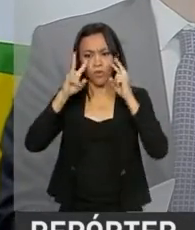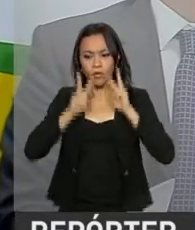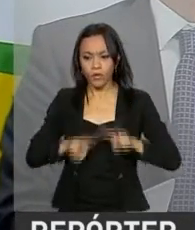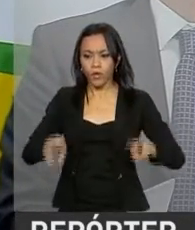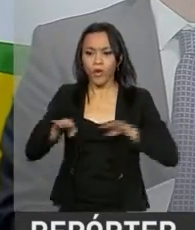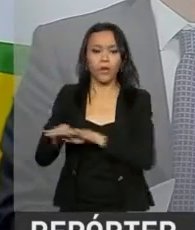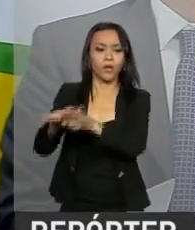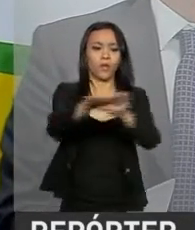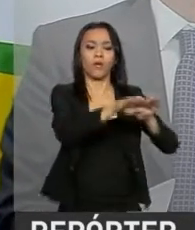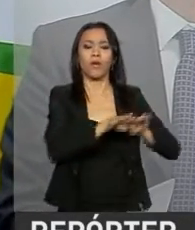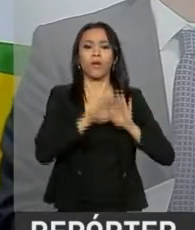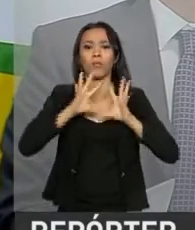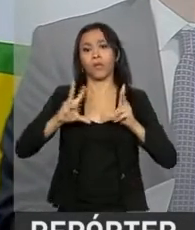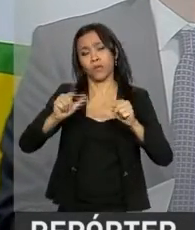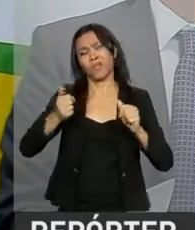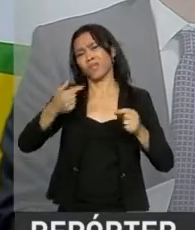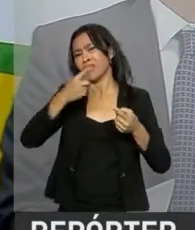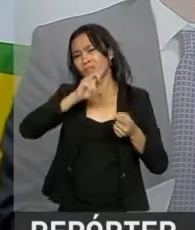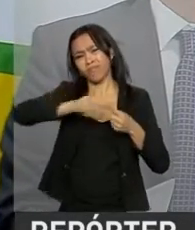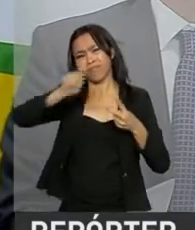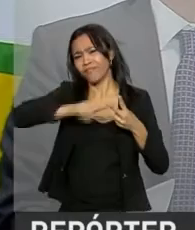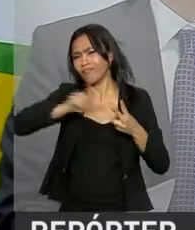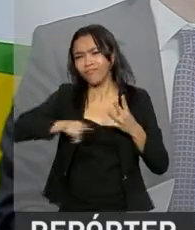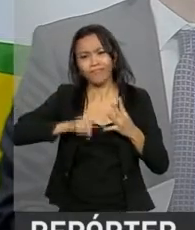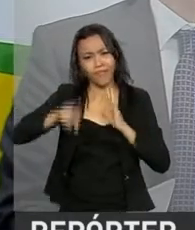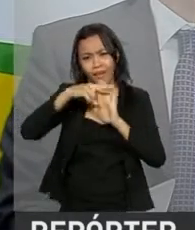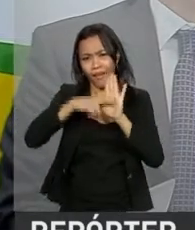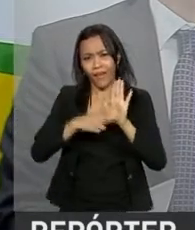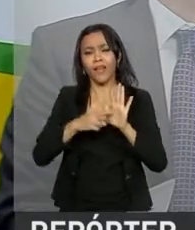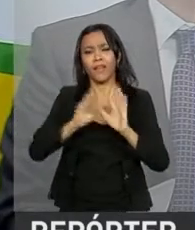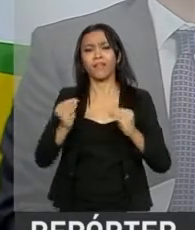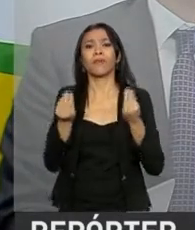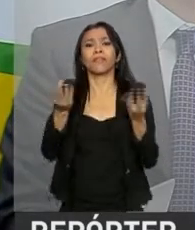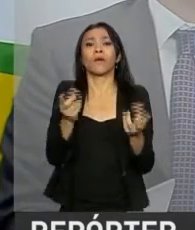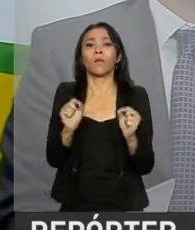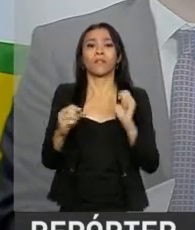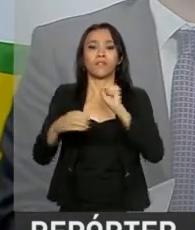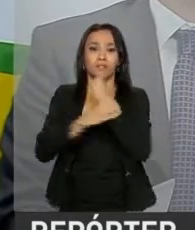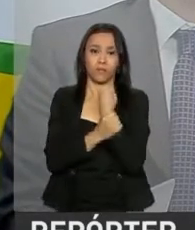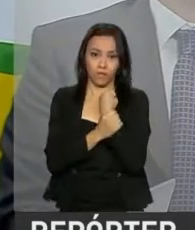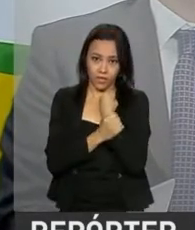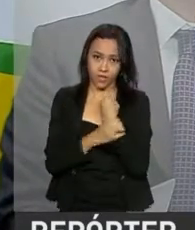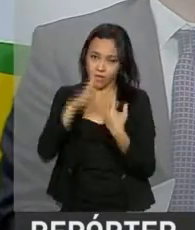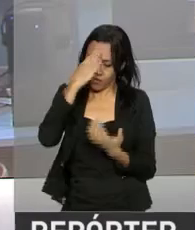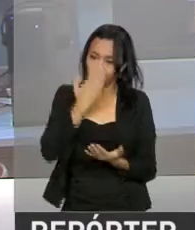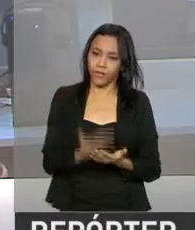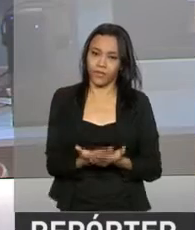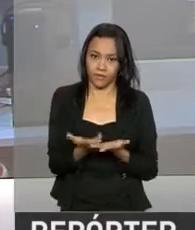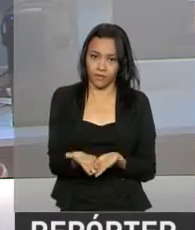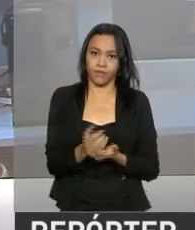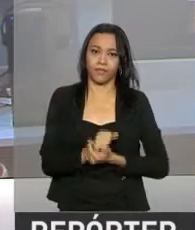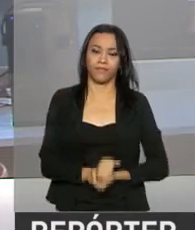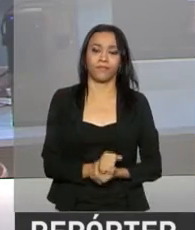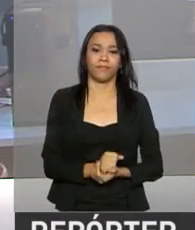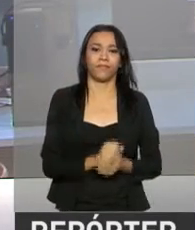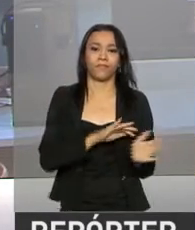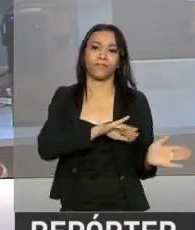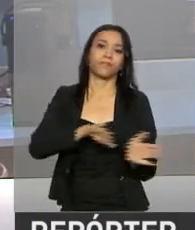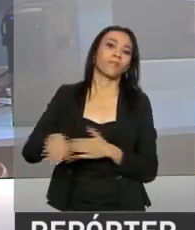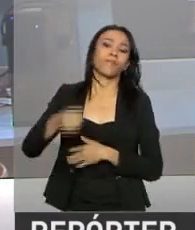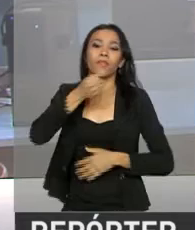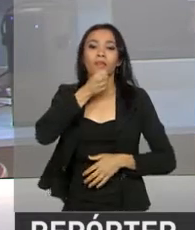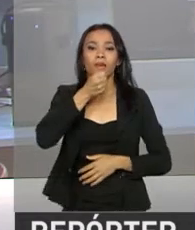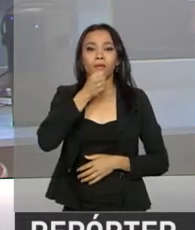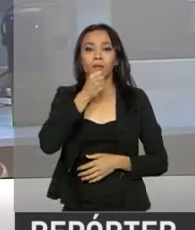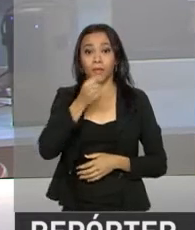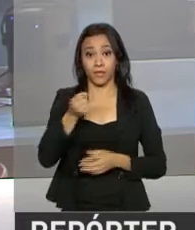de todos. Ou seja, são medidas que darão segurança, darão confiança. O Repórter